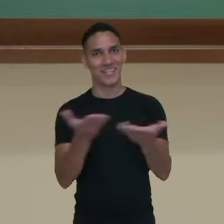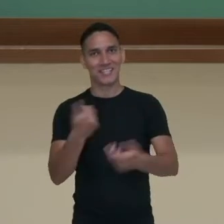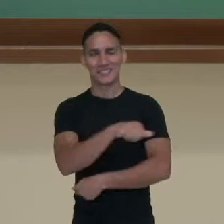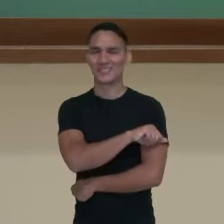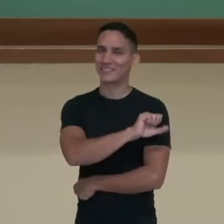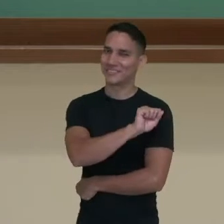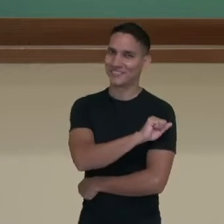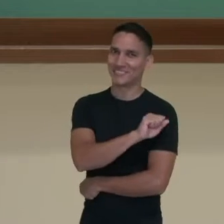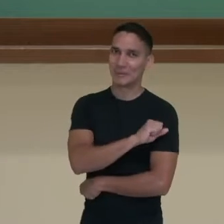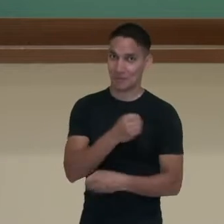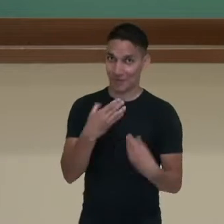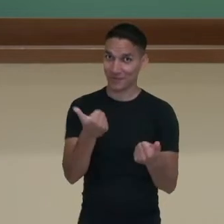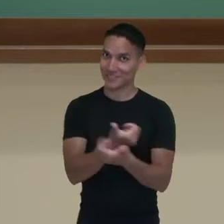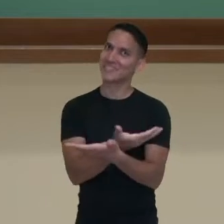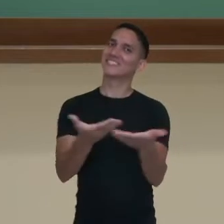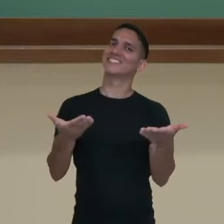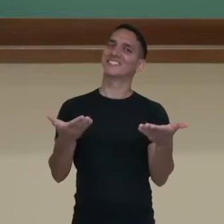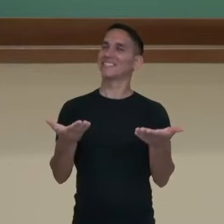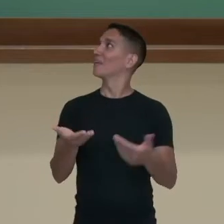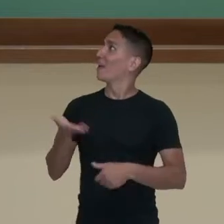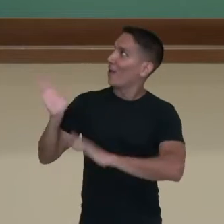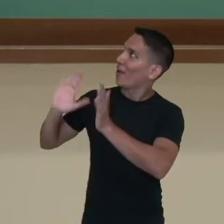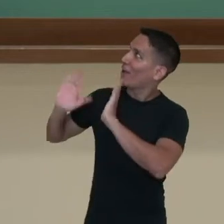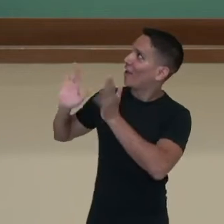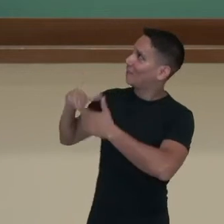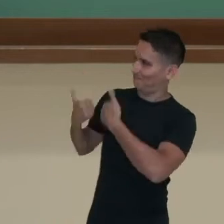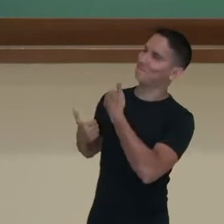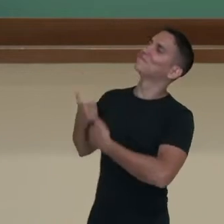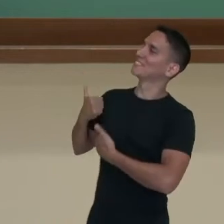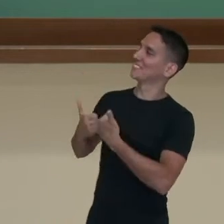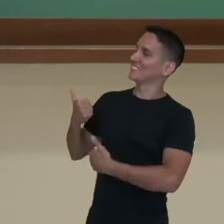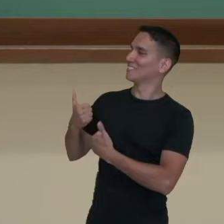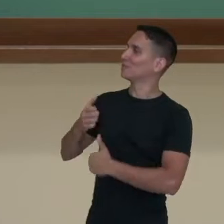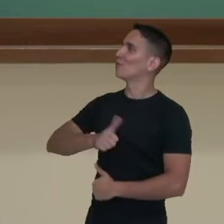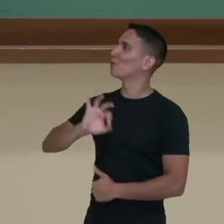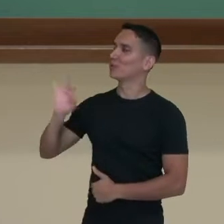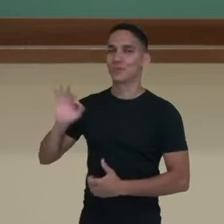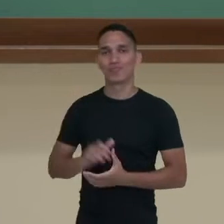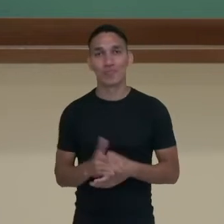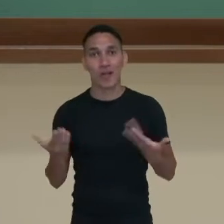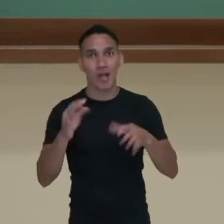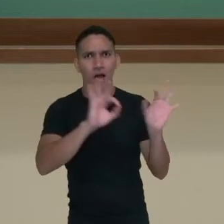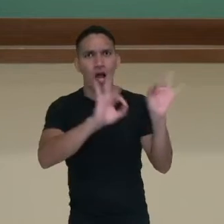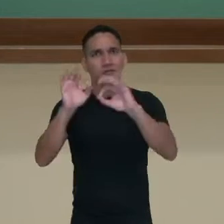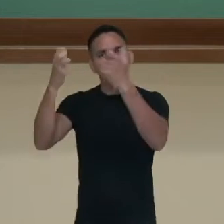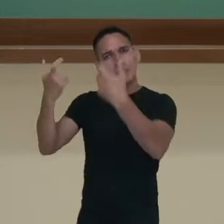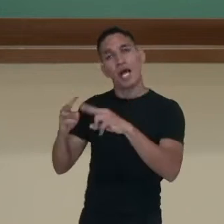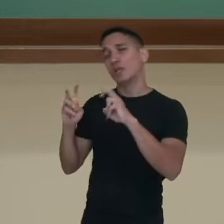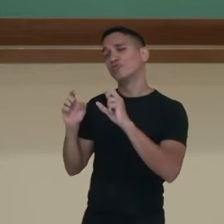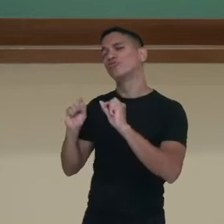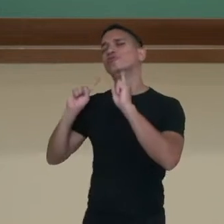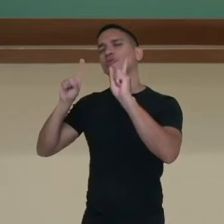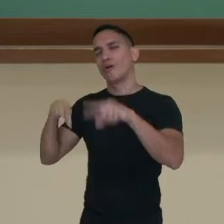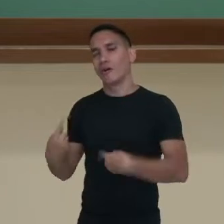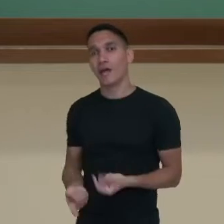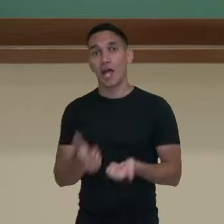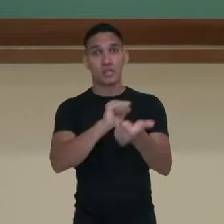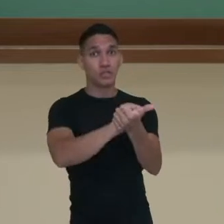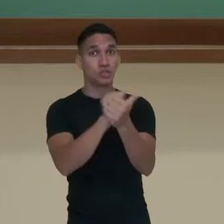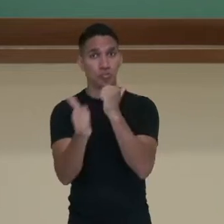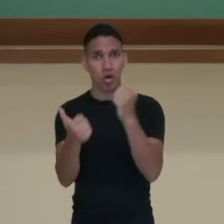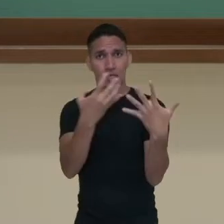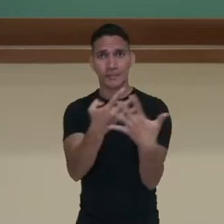estudantes do 8º ano, tudo bem com vocês? Olá, Zion, tudo bem com você? Neste vídeo nós vamos falar sobre esporte